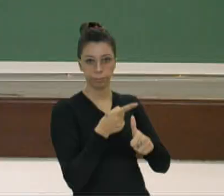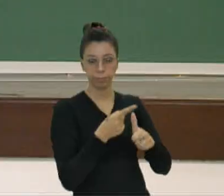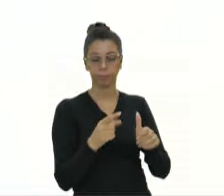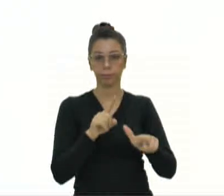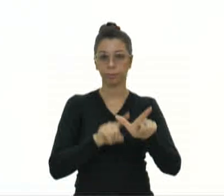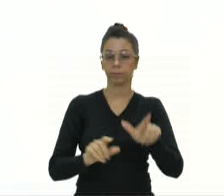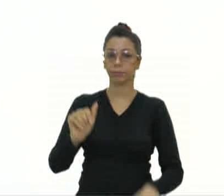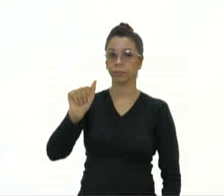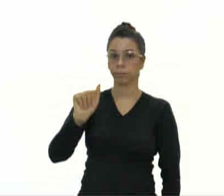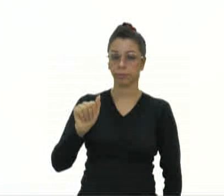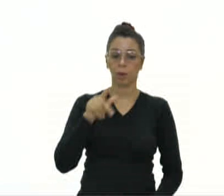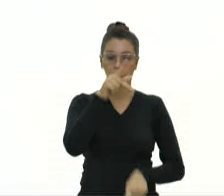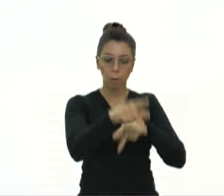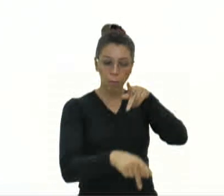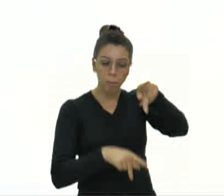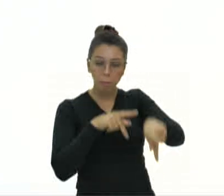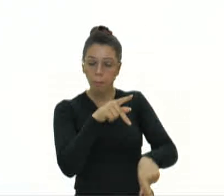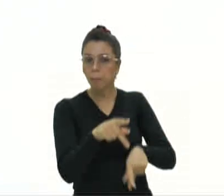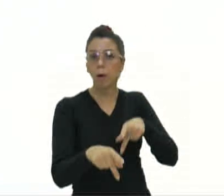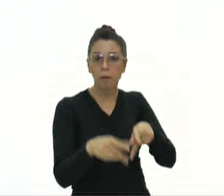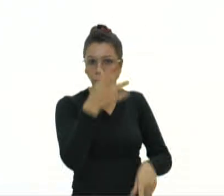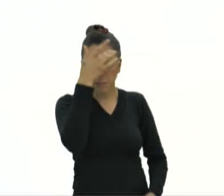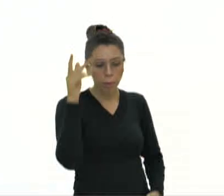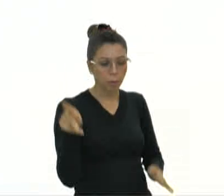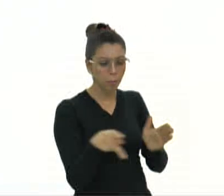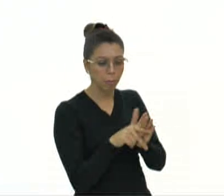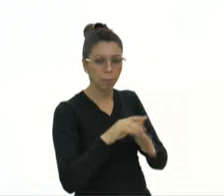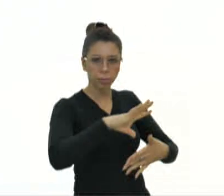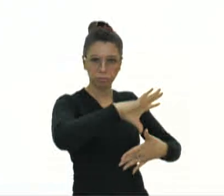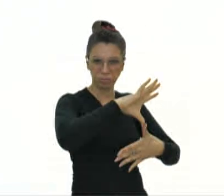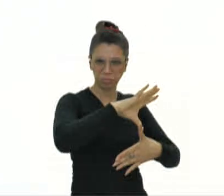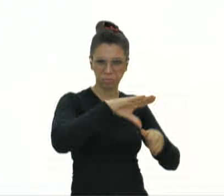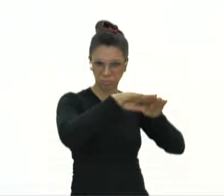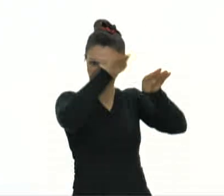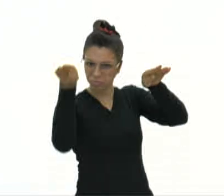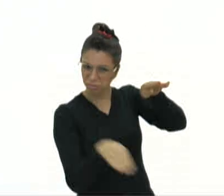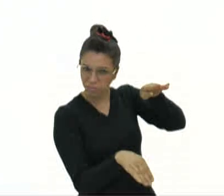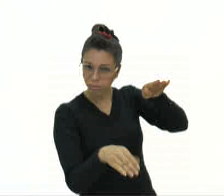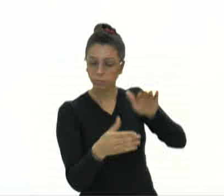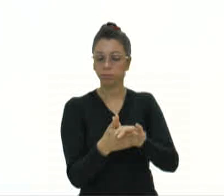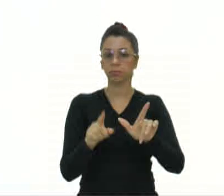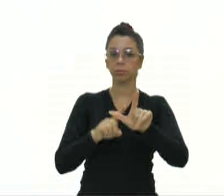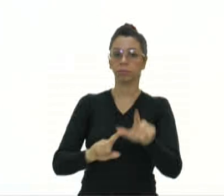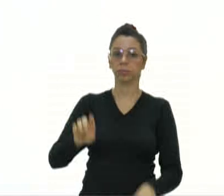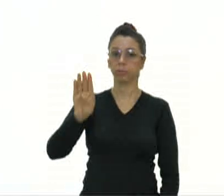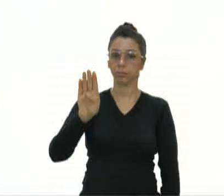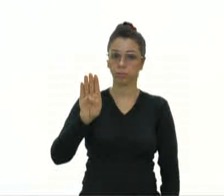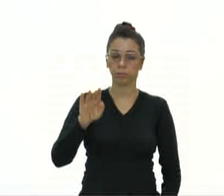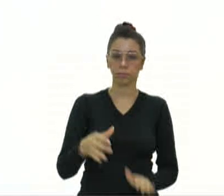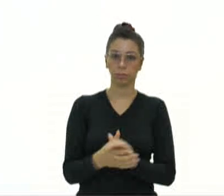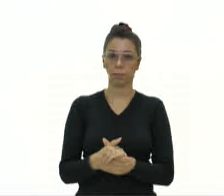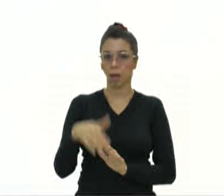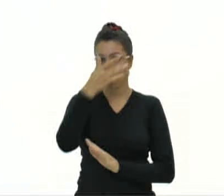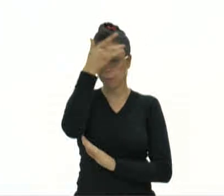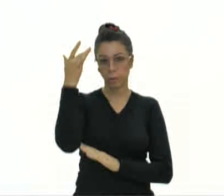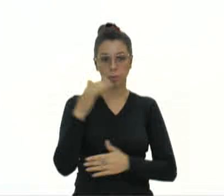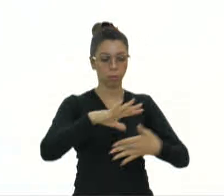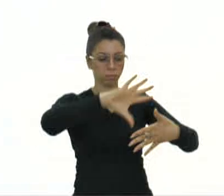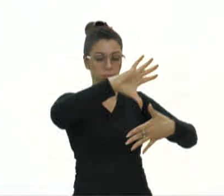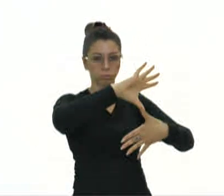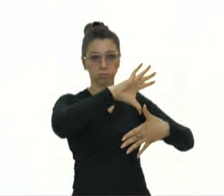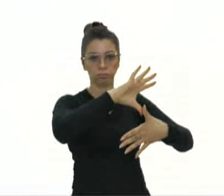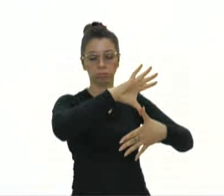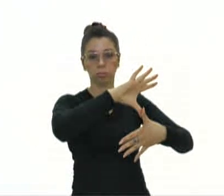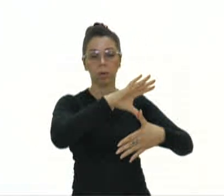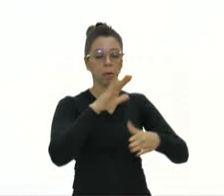Letra A, os povos nativos americanos eram culturalmente inferiores? Letra B, os nativos americanos influenciaram